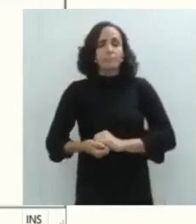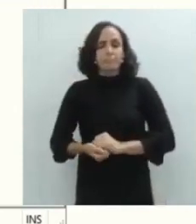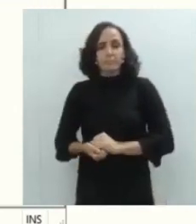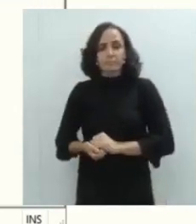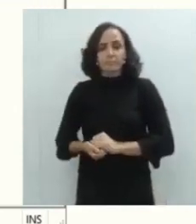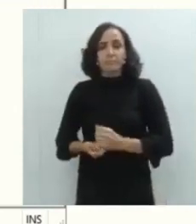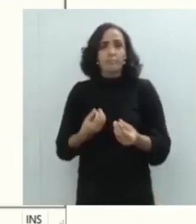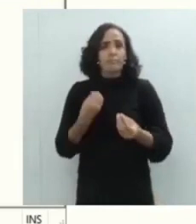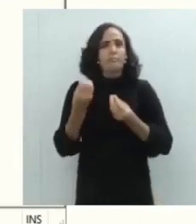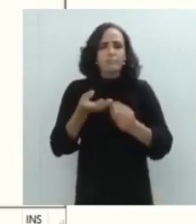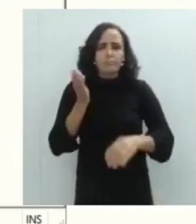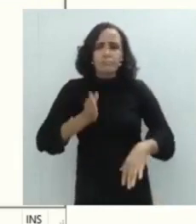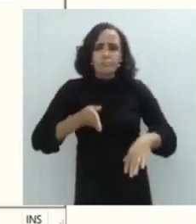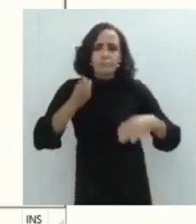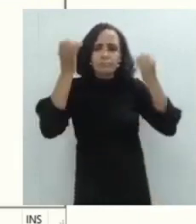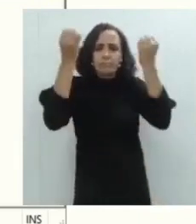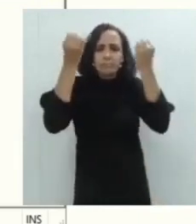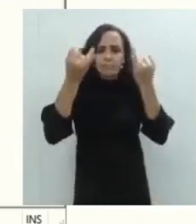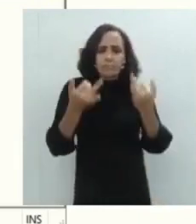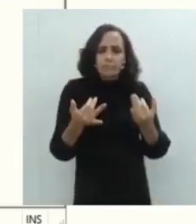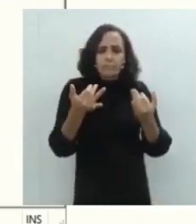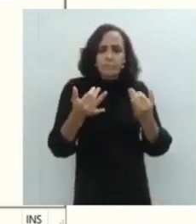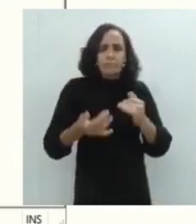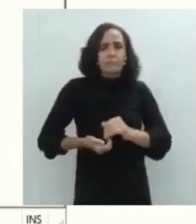A gente não falou que